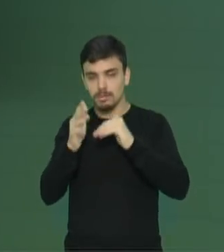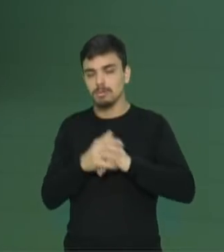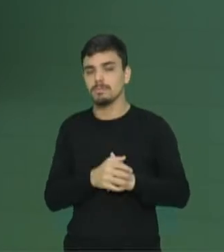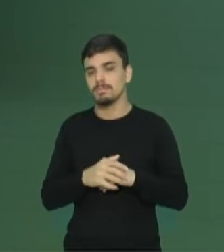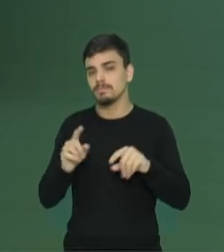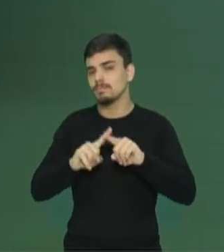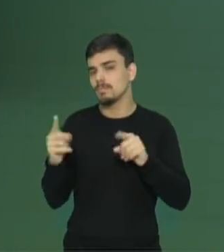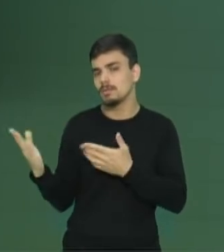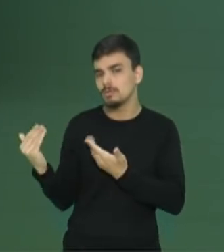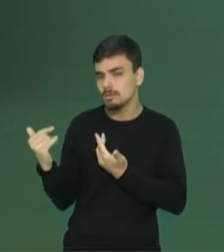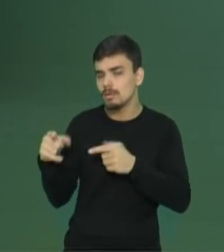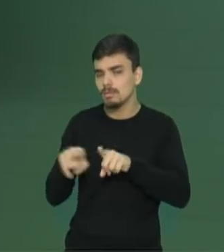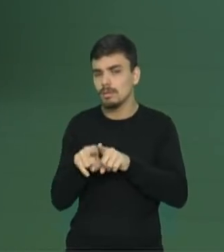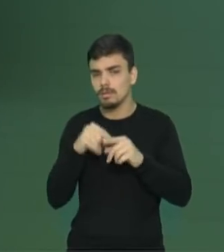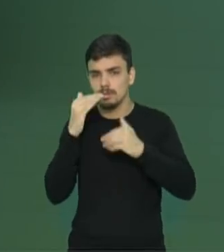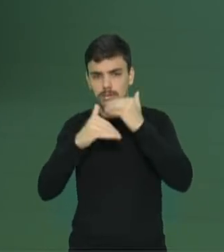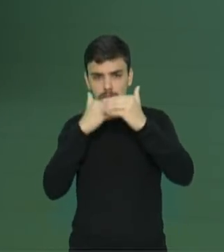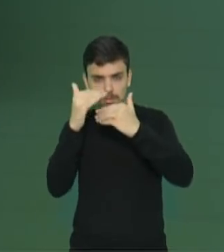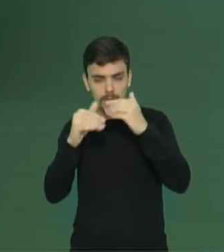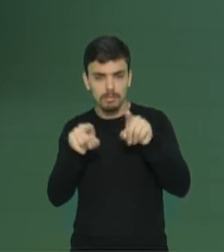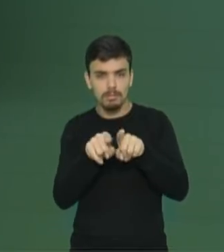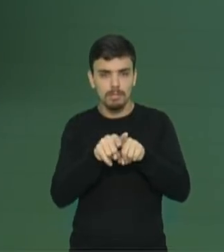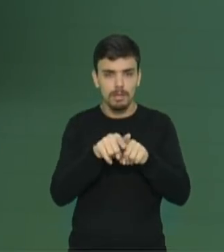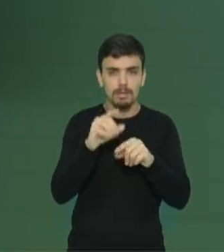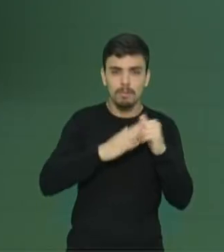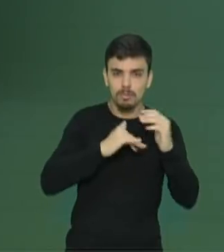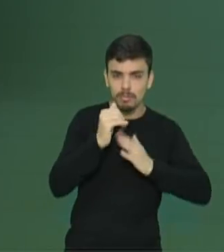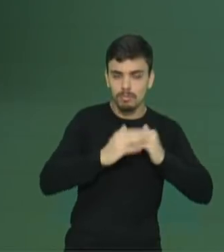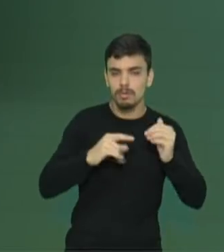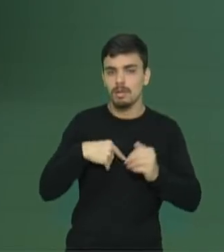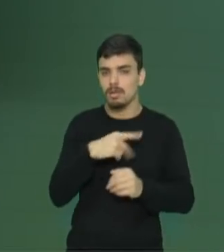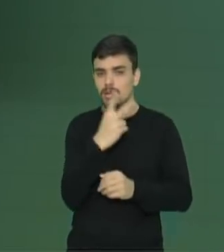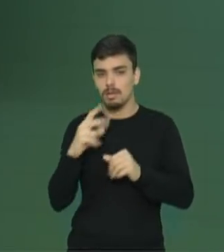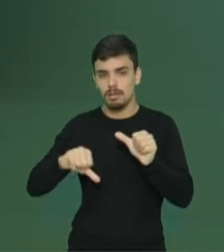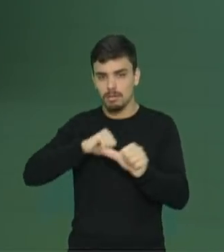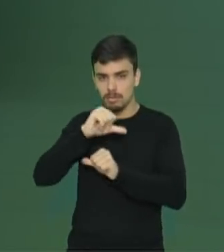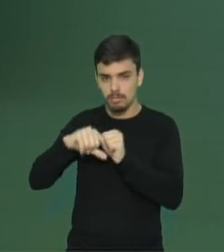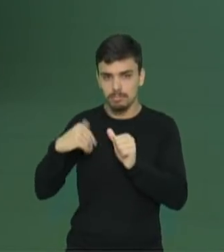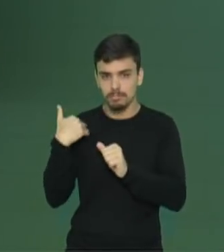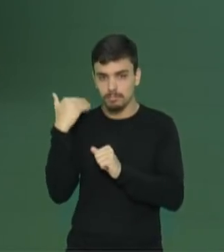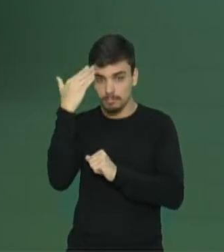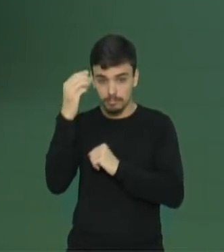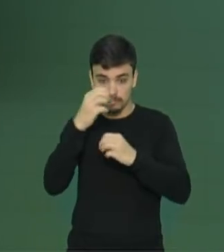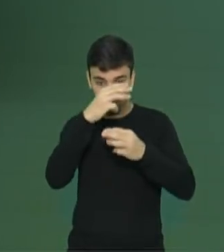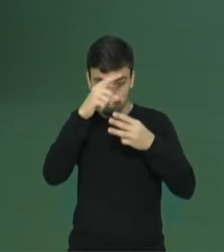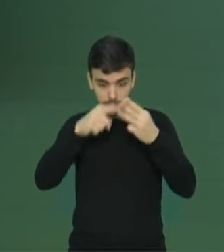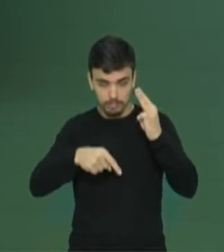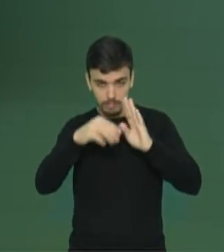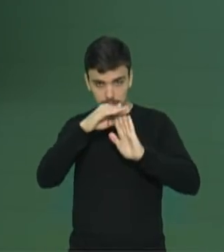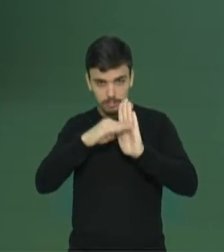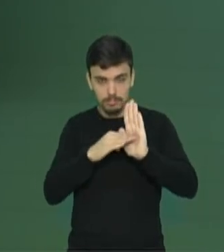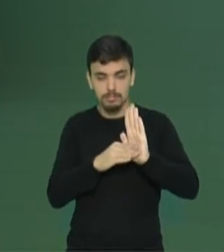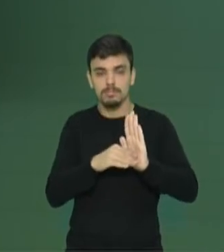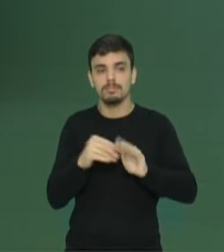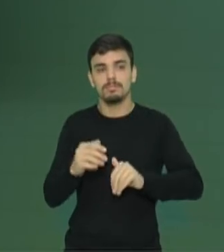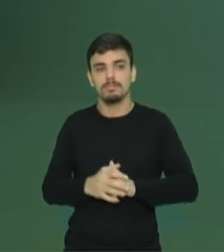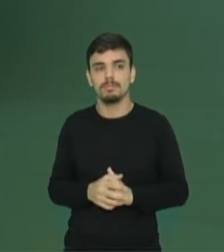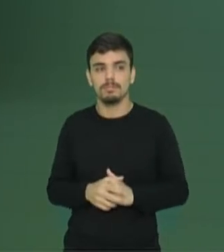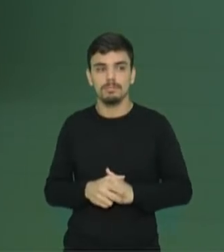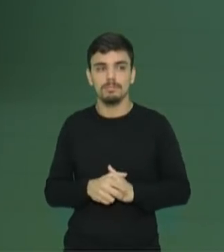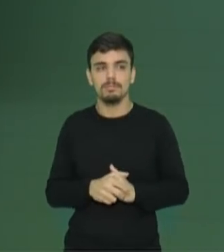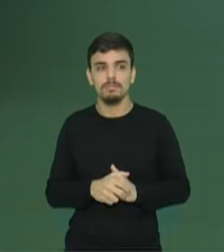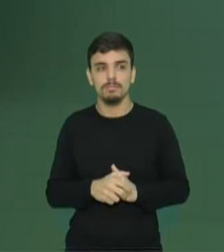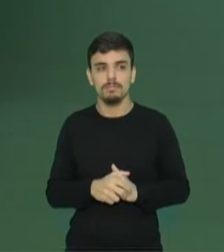e o aparelho reprodutor, ele se torna adulto. Então são três fases, ovo, larva, adulto. Uma metamorfose